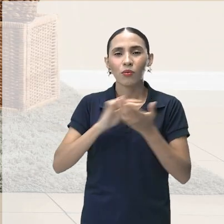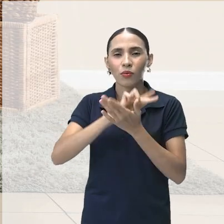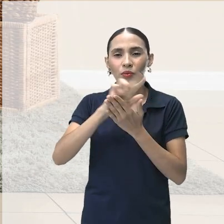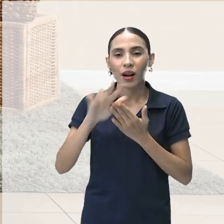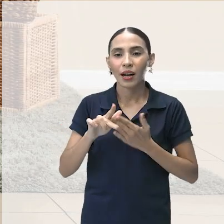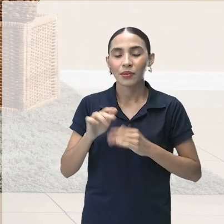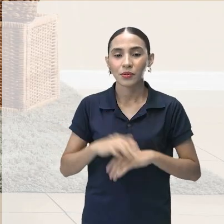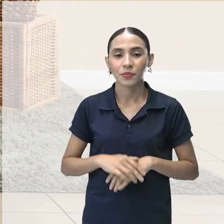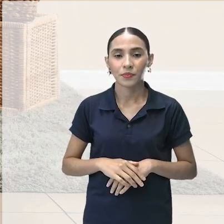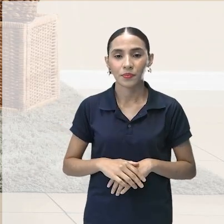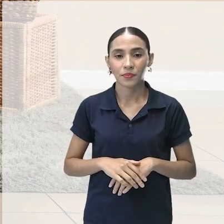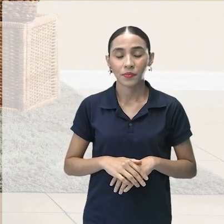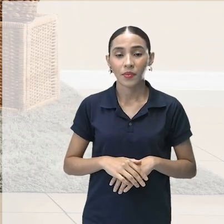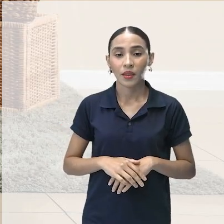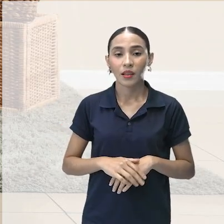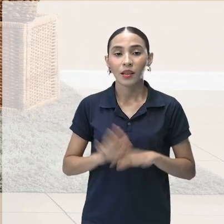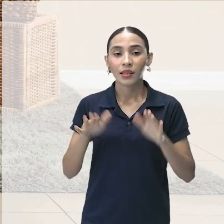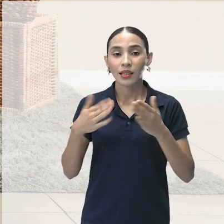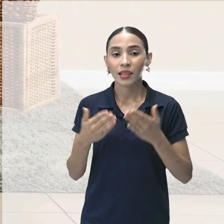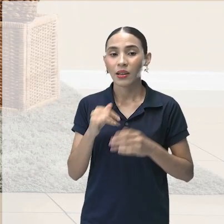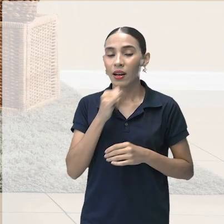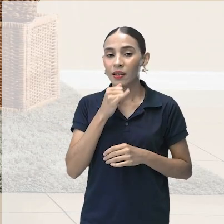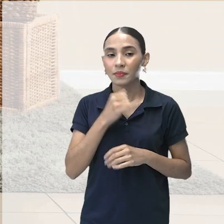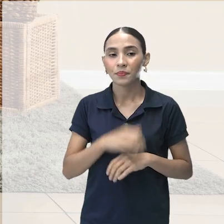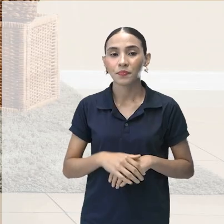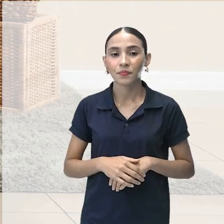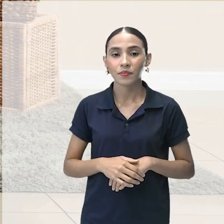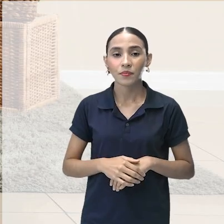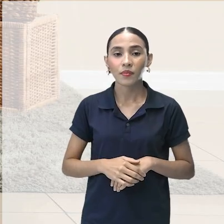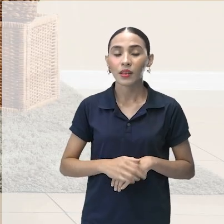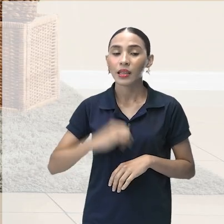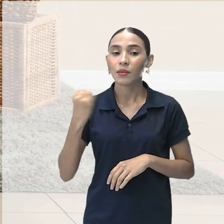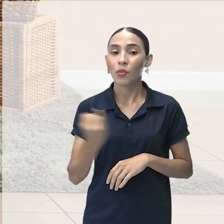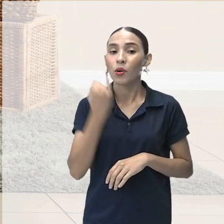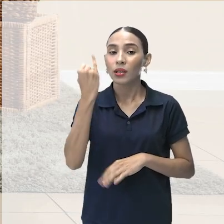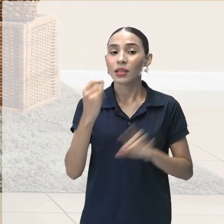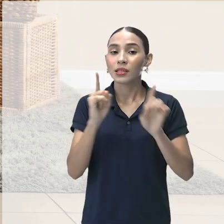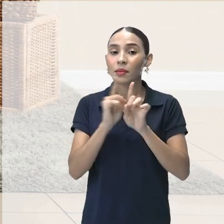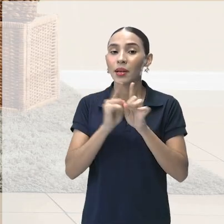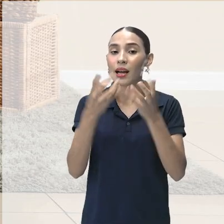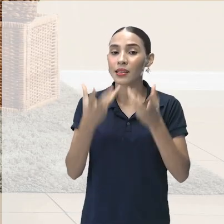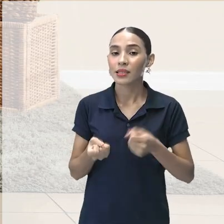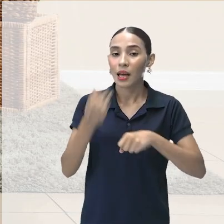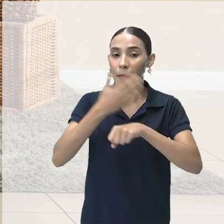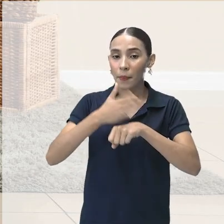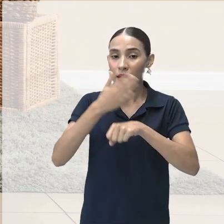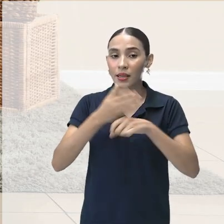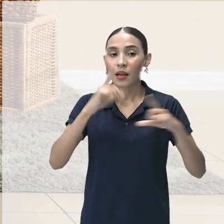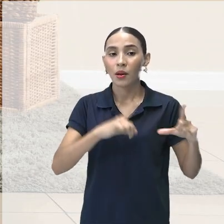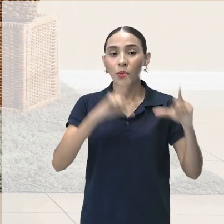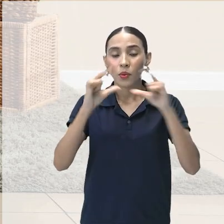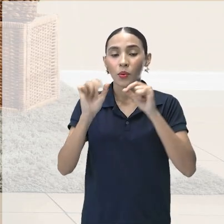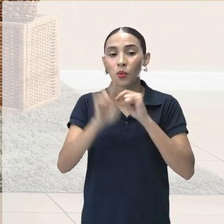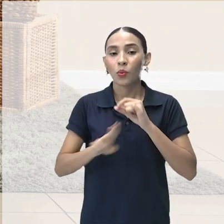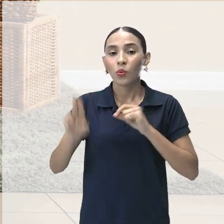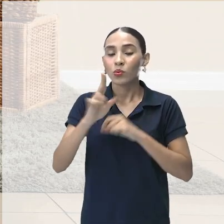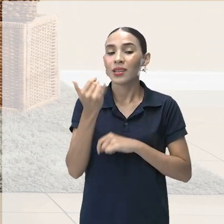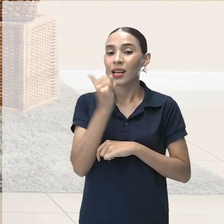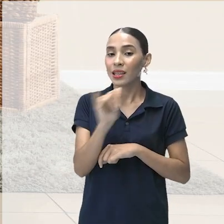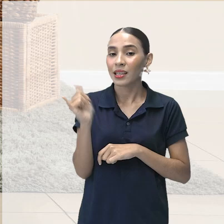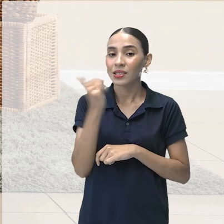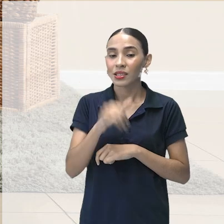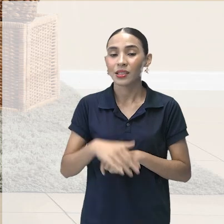outros. Dessa forma, é crucial adotar práticas que minimizem o consumo de